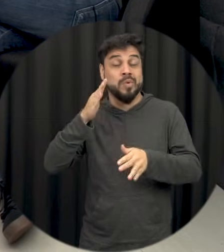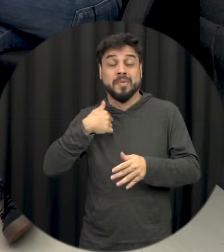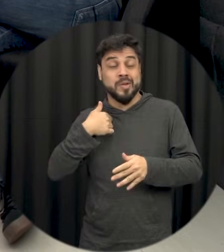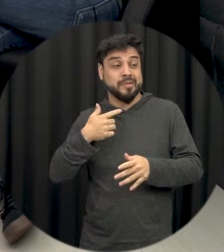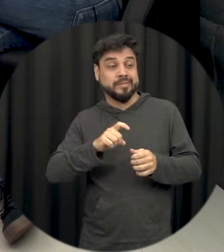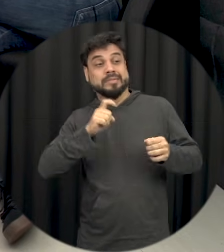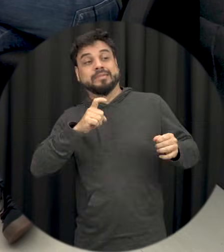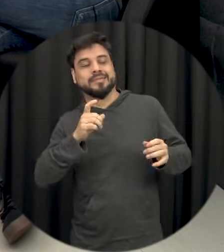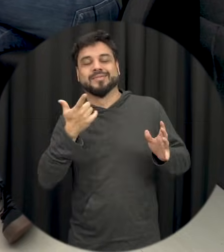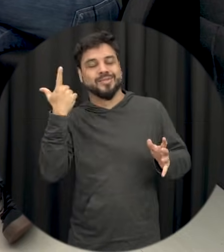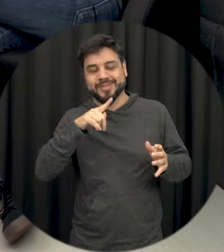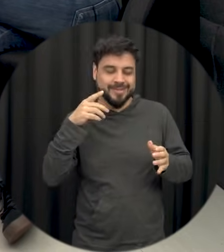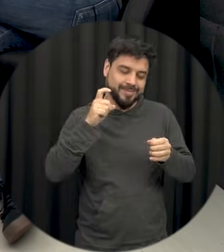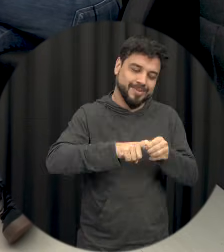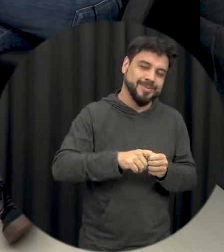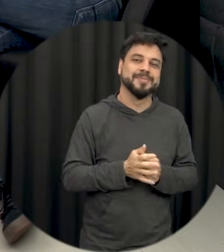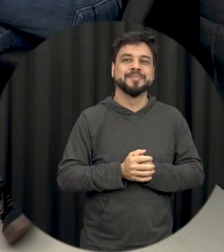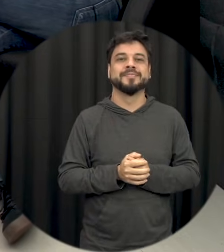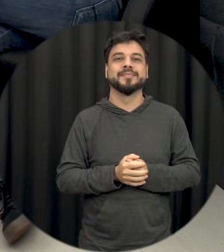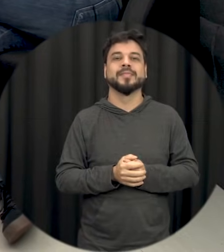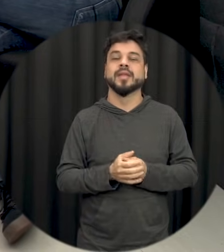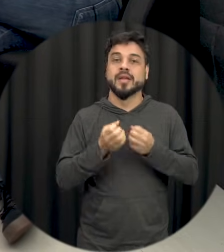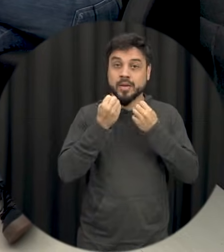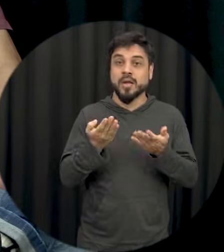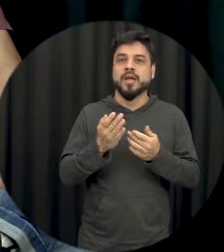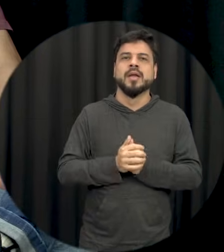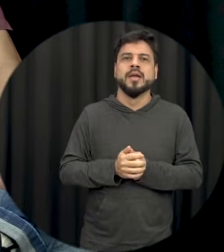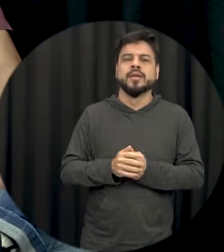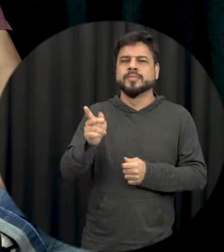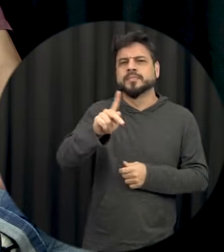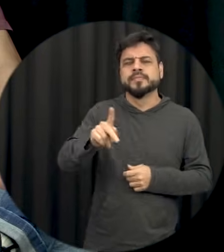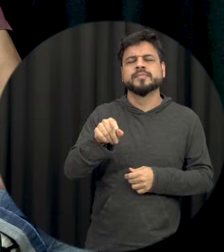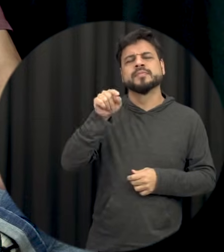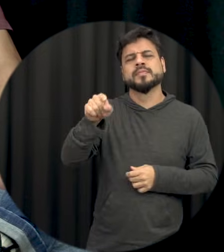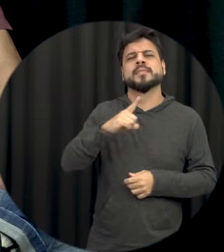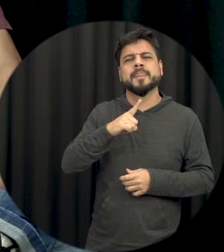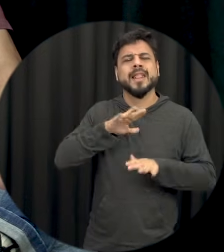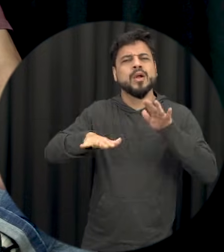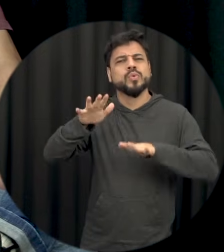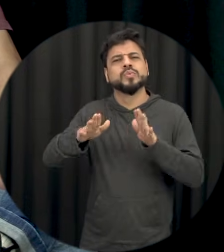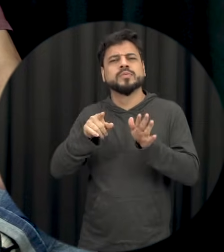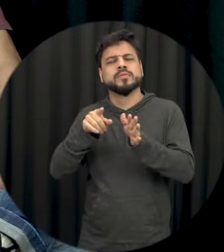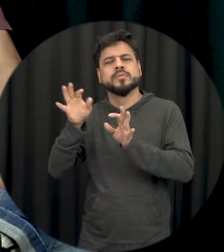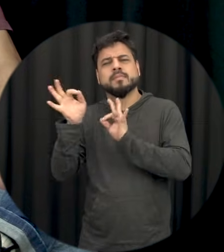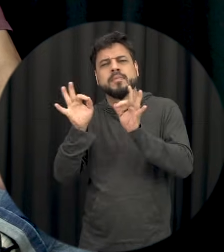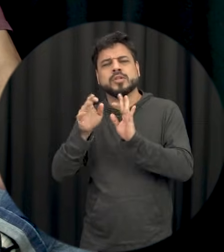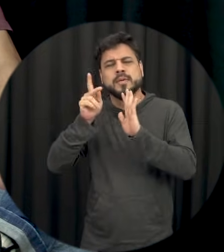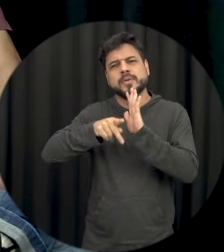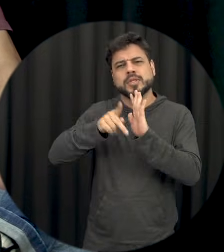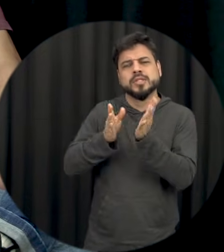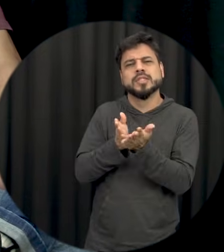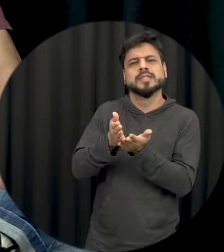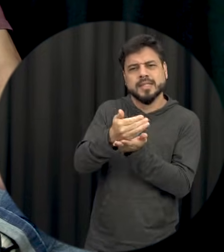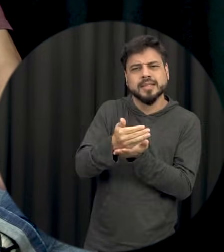de todas. Professor, dando um salto aqui, imagino que tenha muitos projetos de extensão. Já tenha tido,